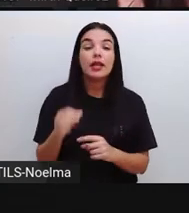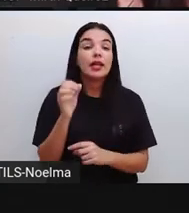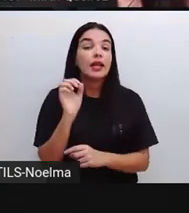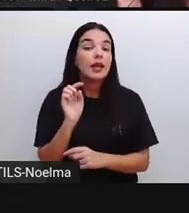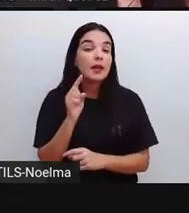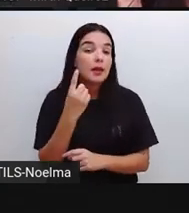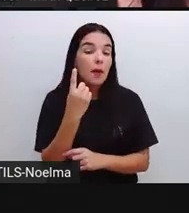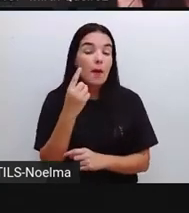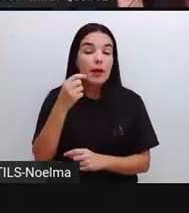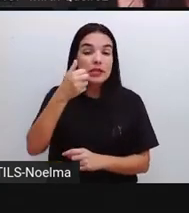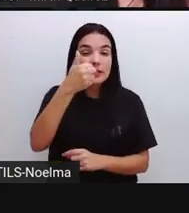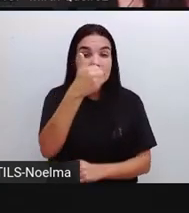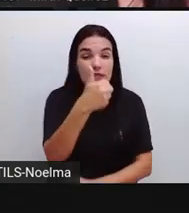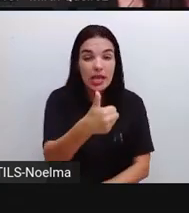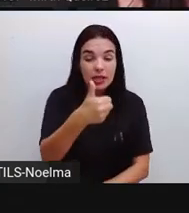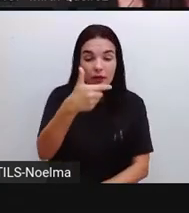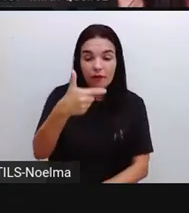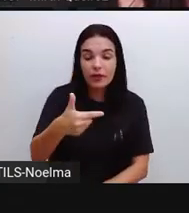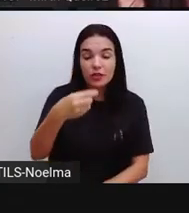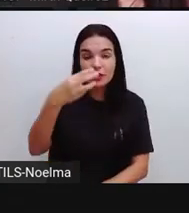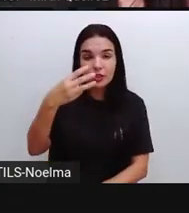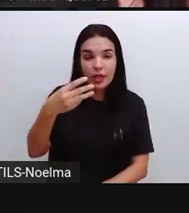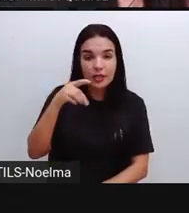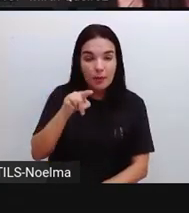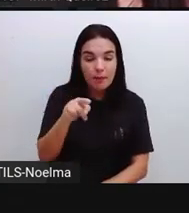123456 6 unidades